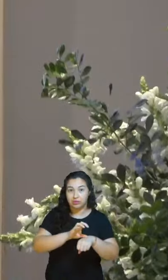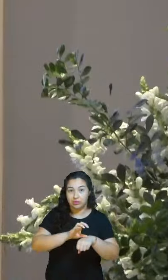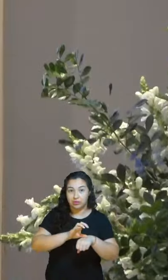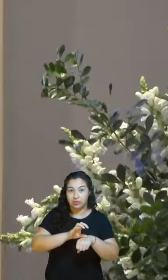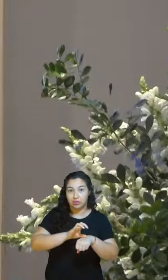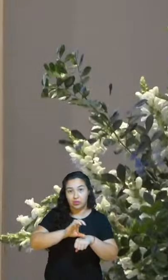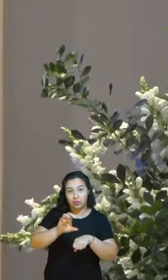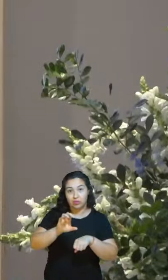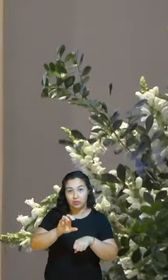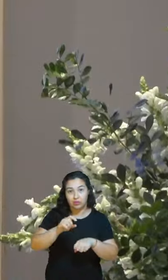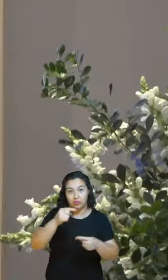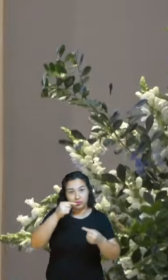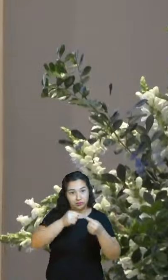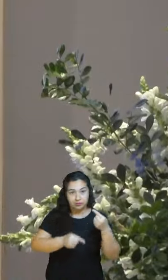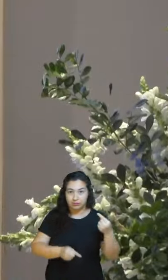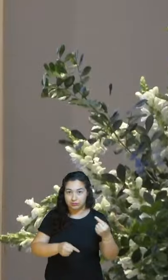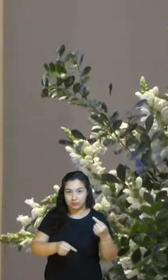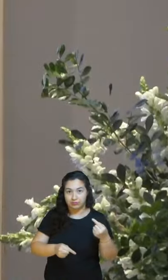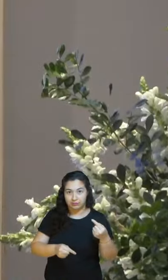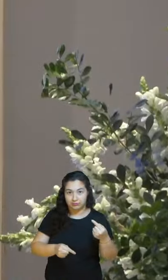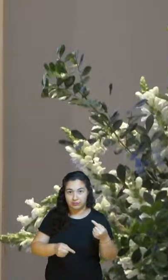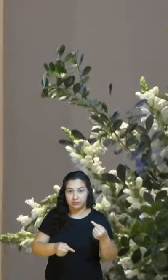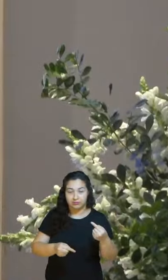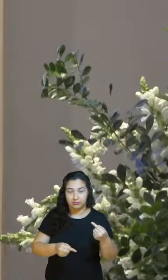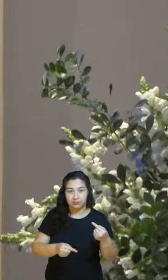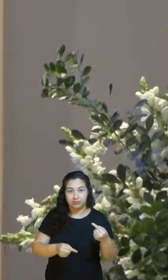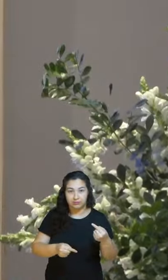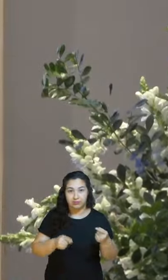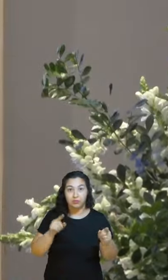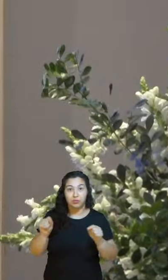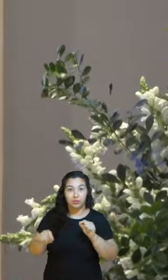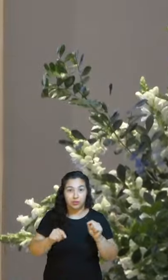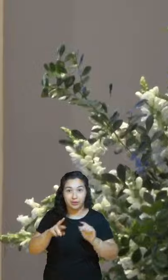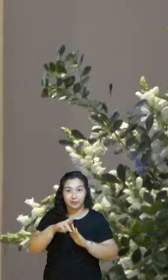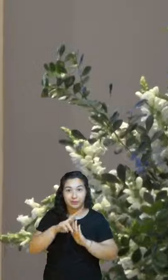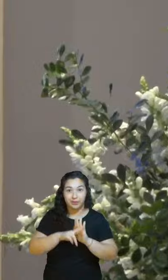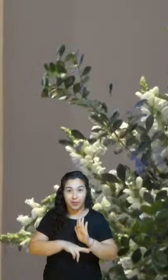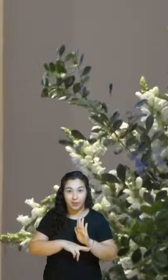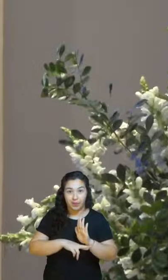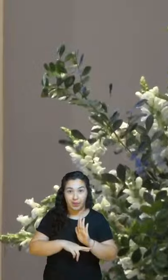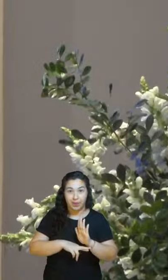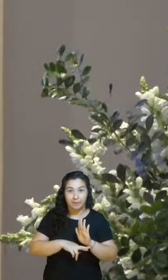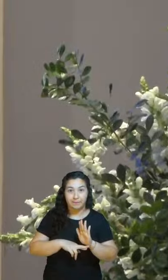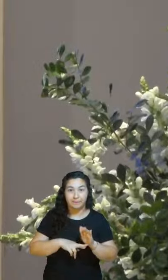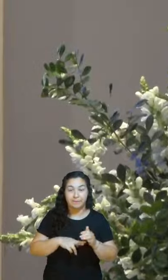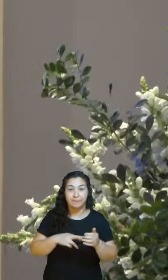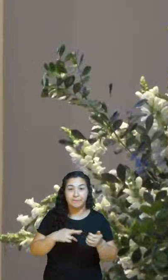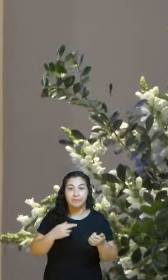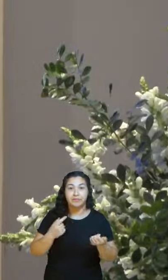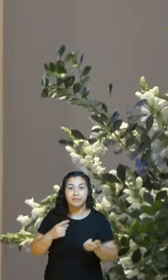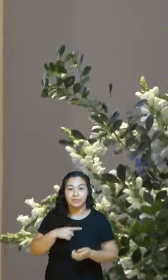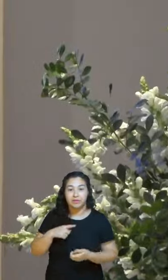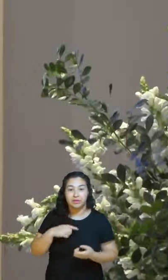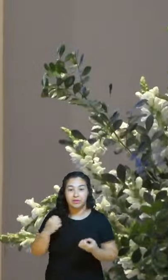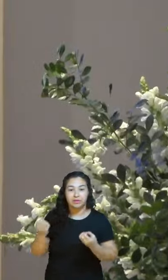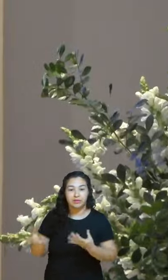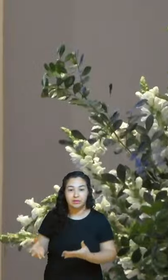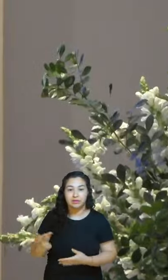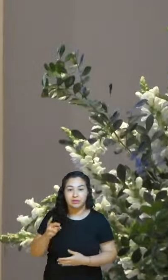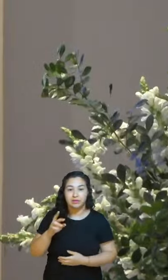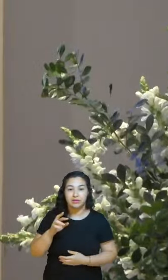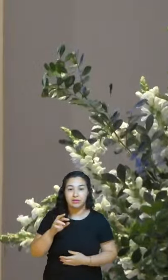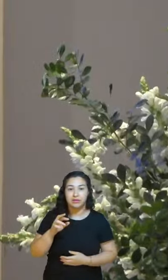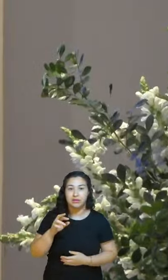Santa Catarina cuja Aria dessa adin se encontra com o desembargador blase para fazer cumprir o